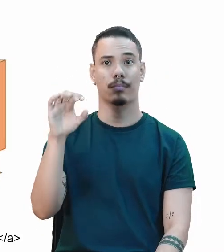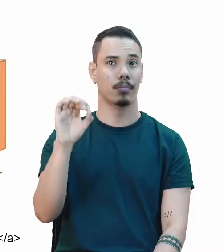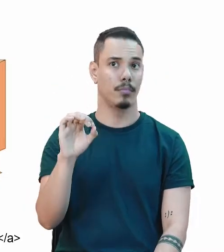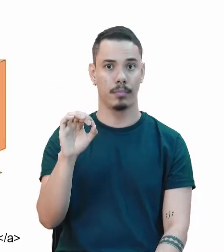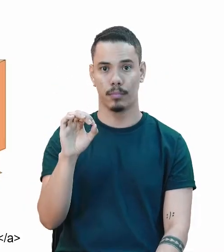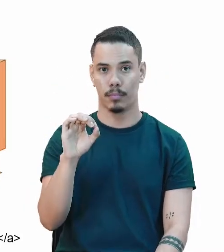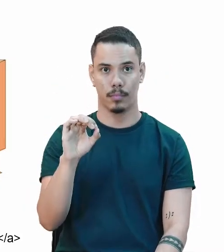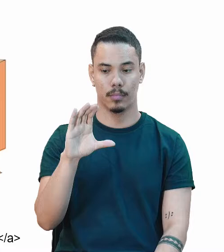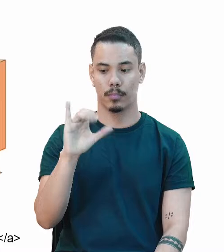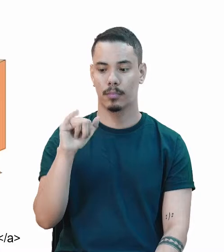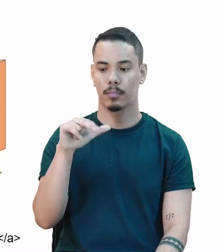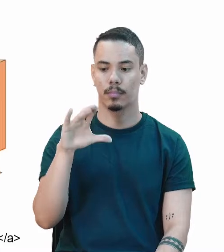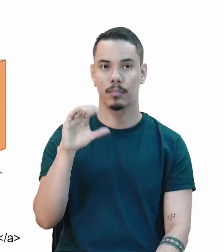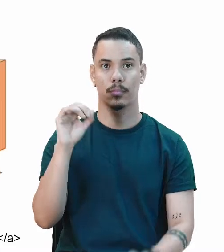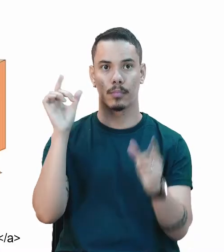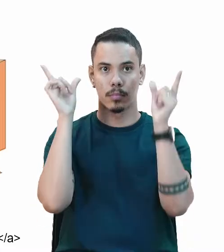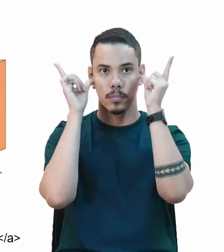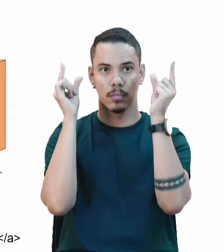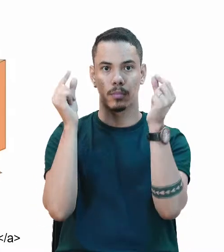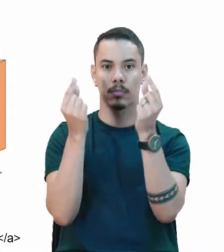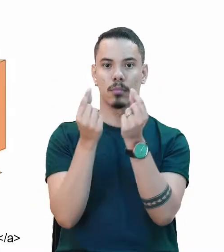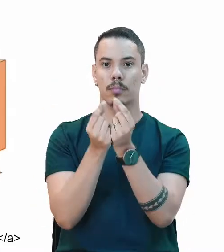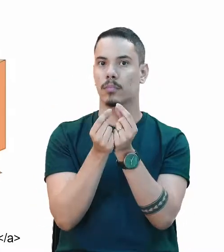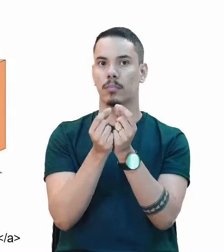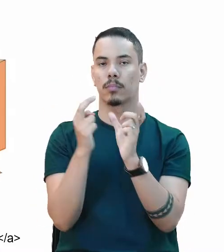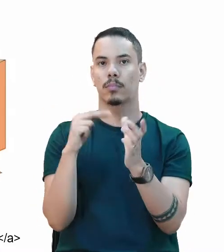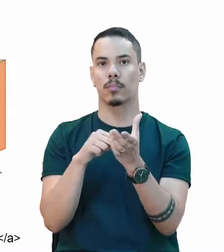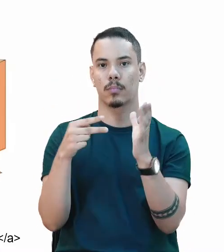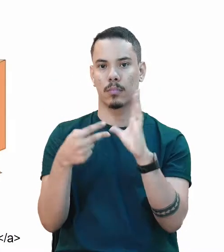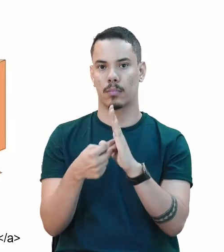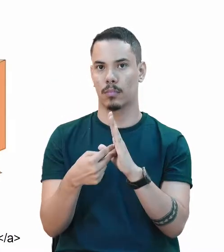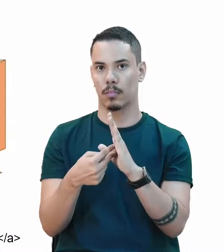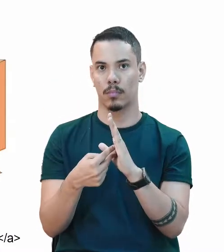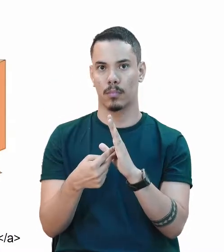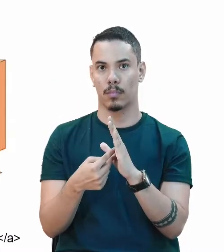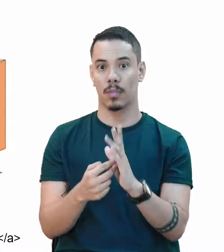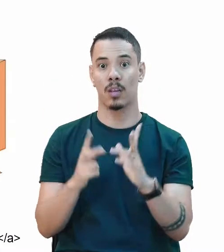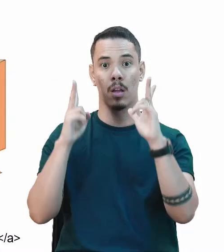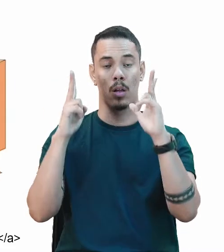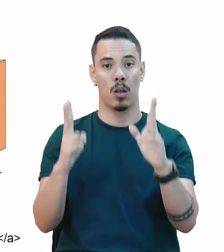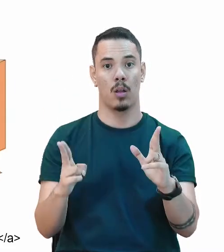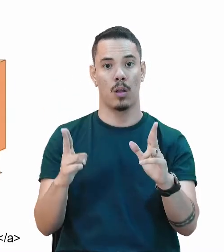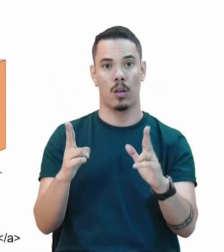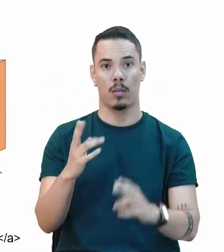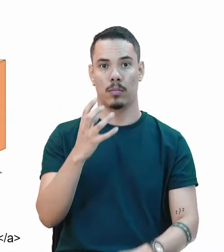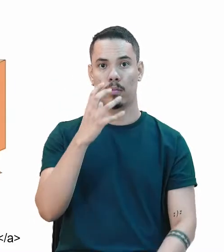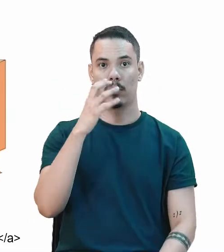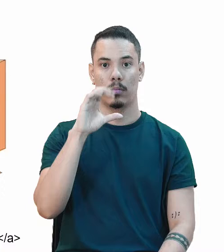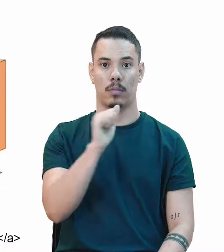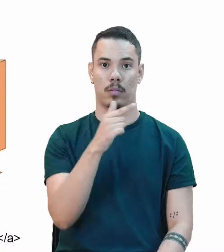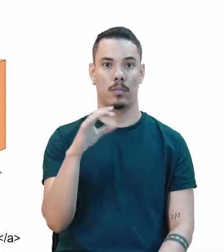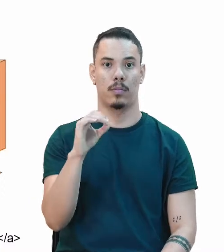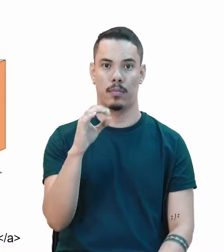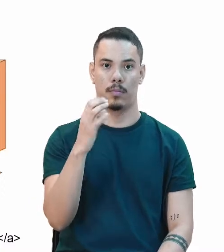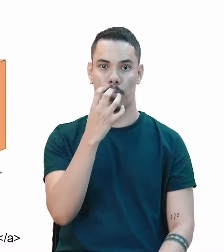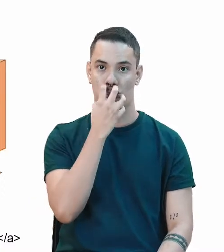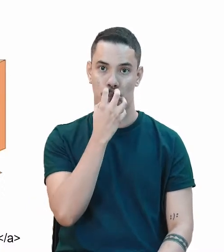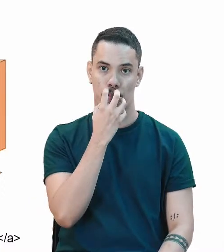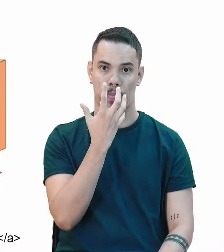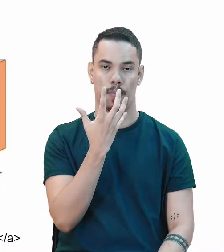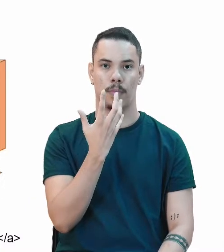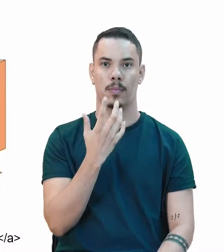do grego, quínico, significa como um cão. O termo